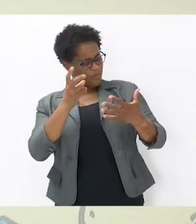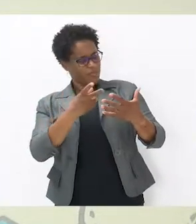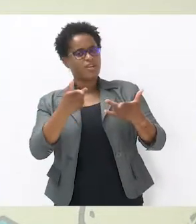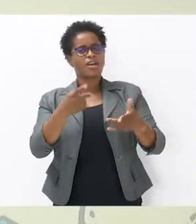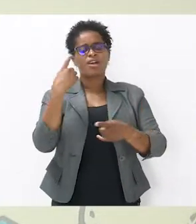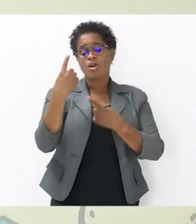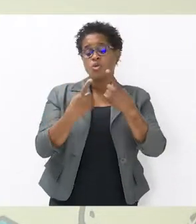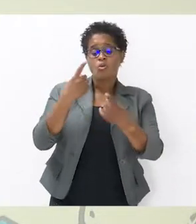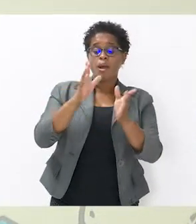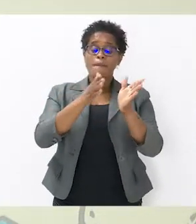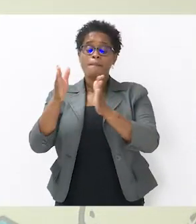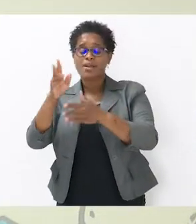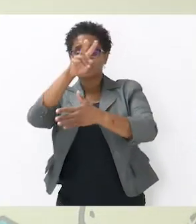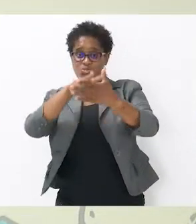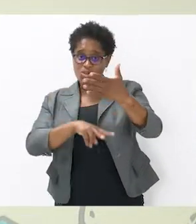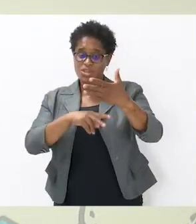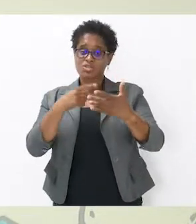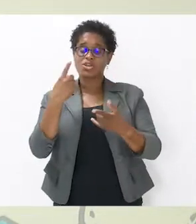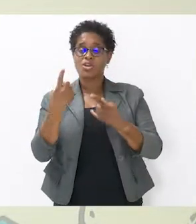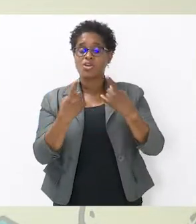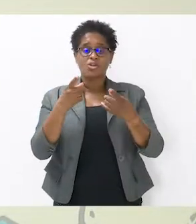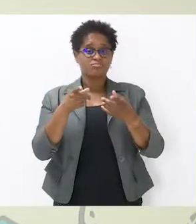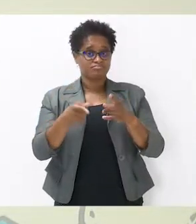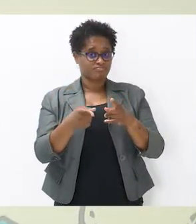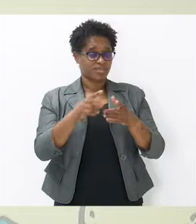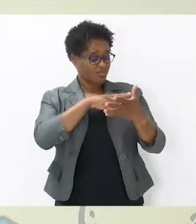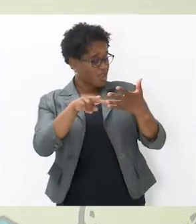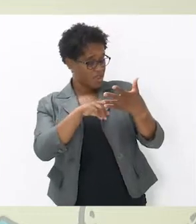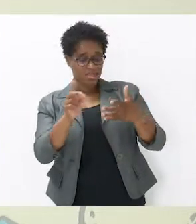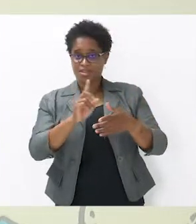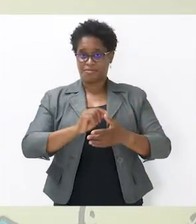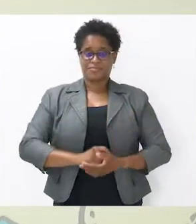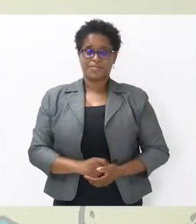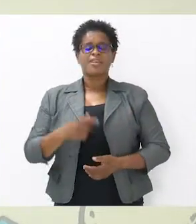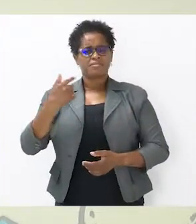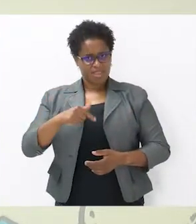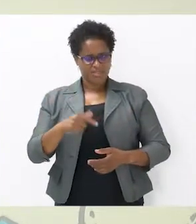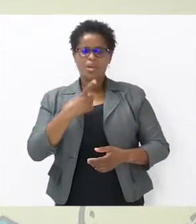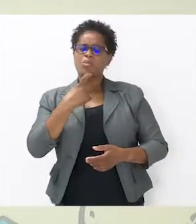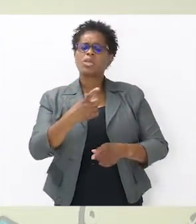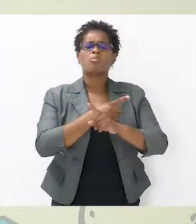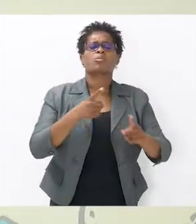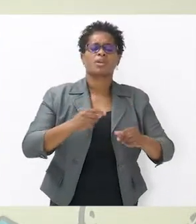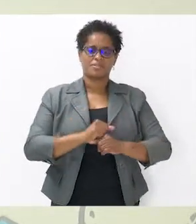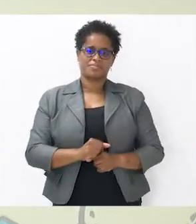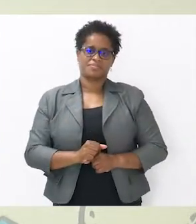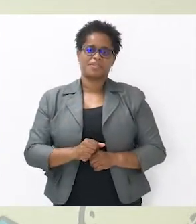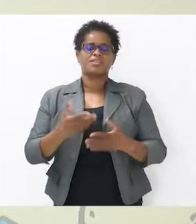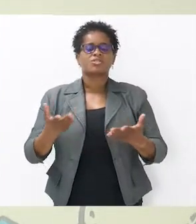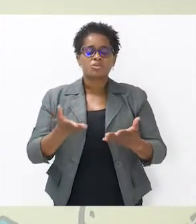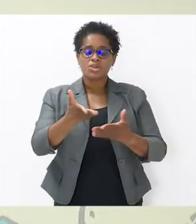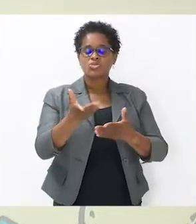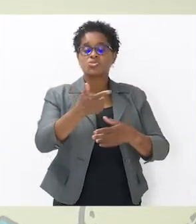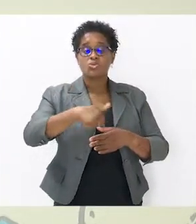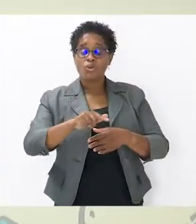observar, há algumas partes no texto, algumas partes que não foram lidas. Agora devem estar a perguntar por quê? Sobre